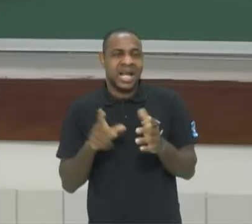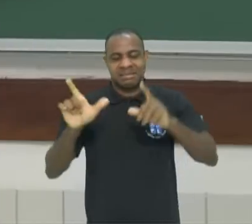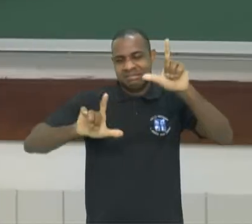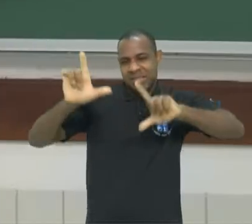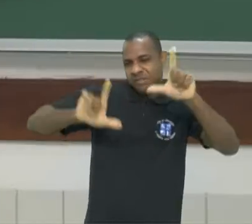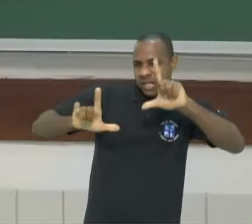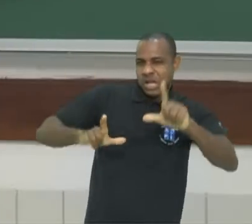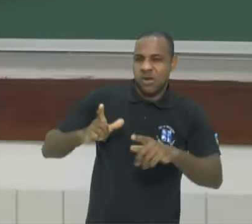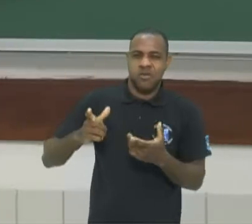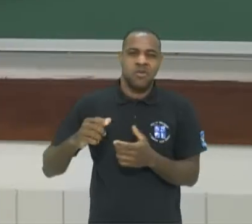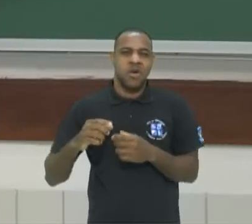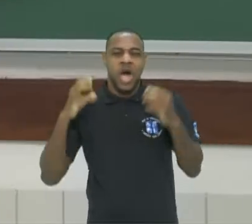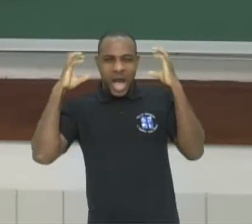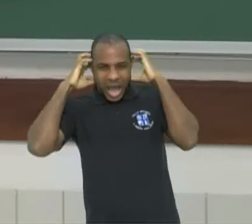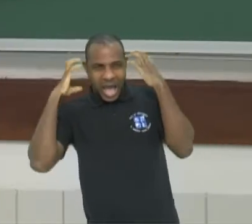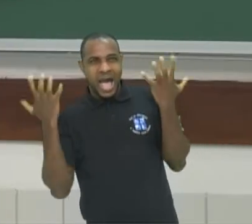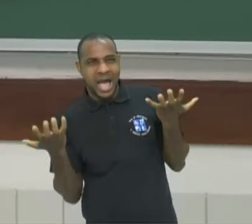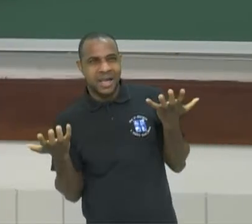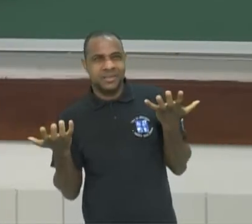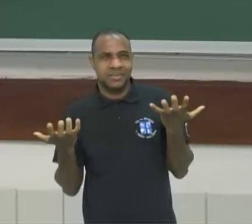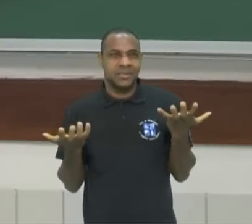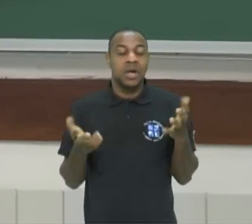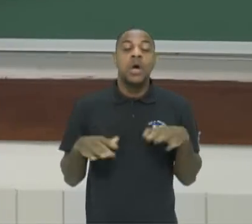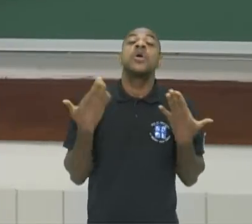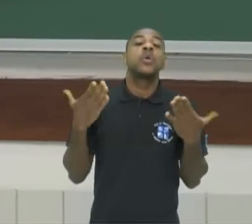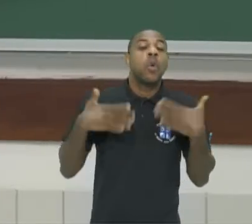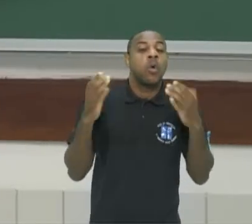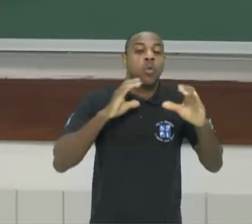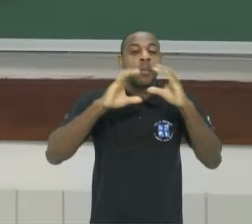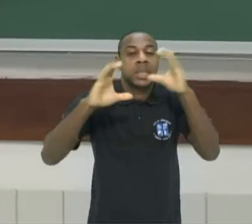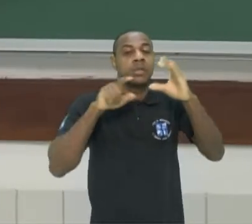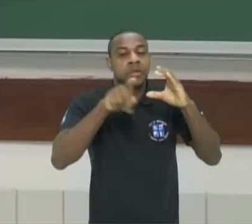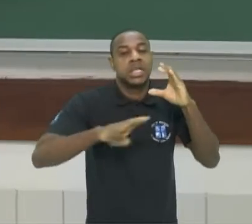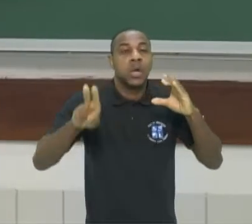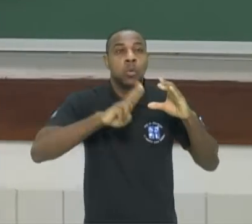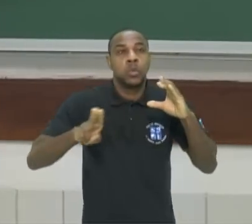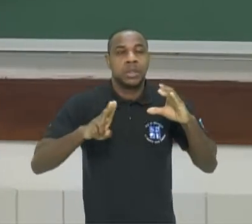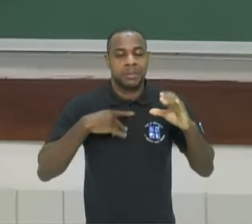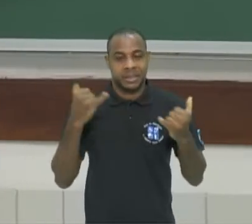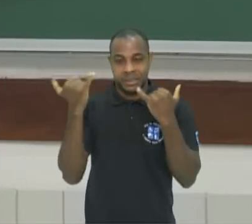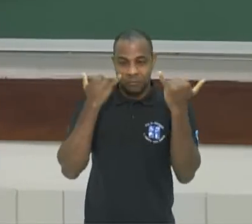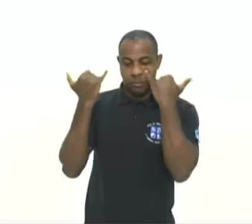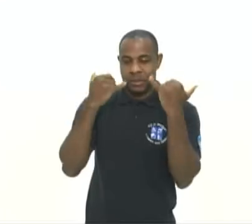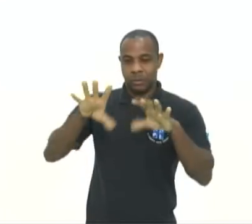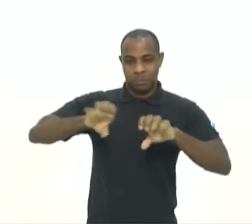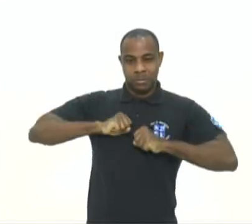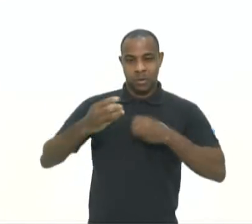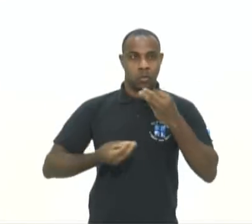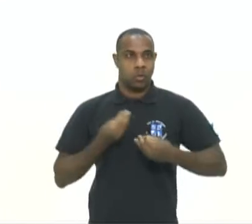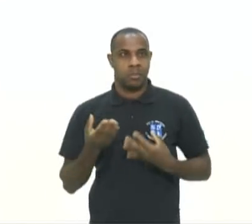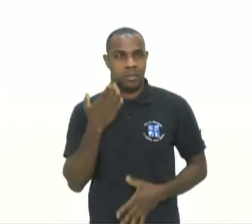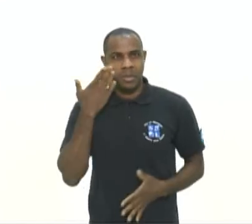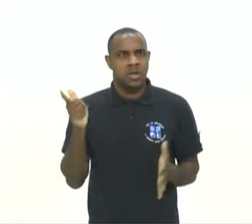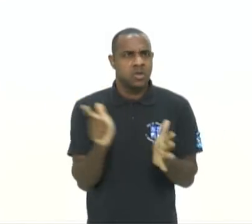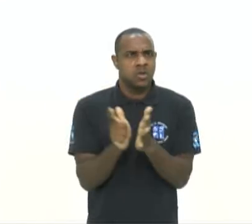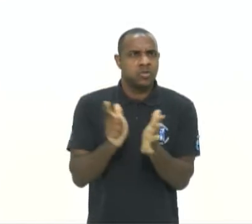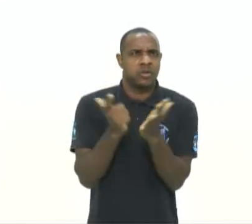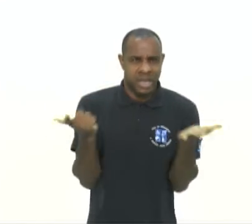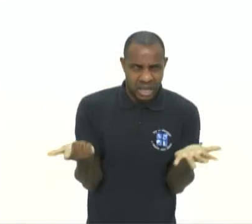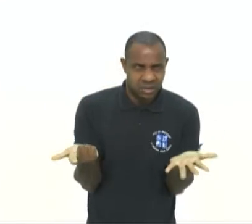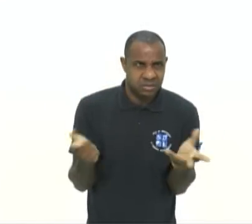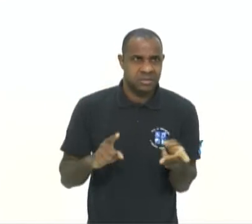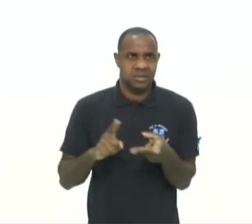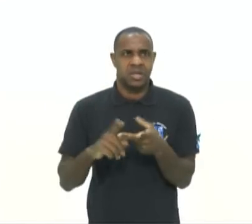televisão, o rádio, né? Que meios que você utiliza para se informar? Então, jornais impressos,